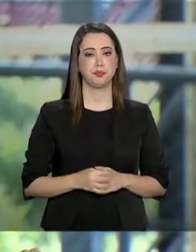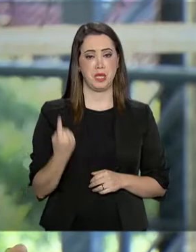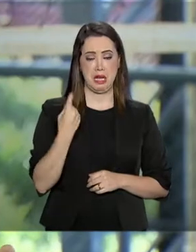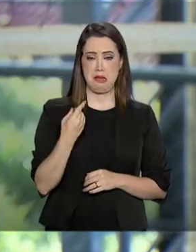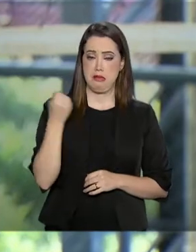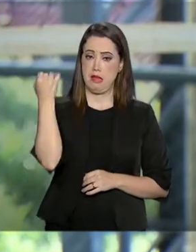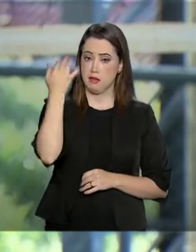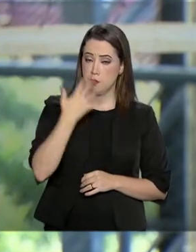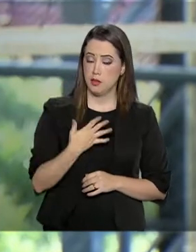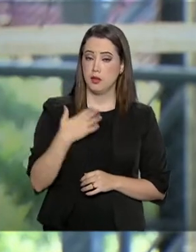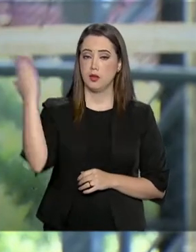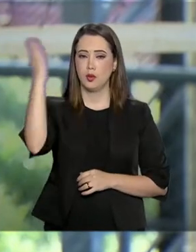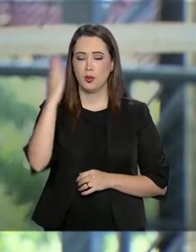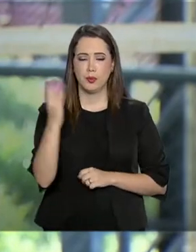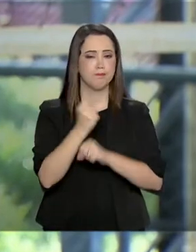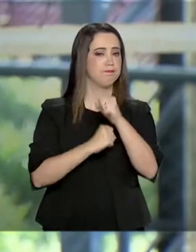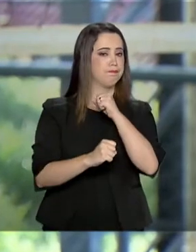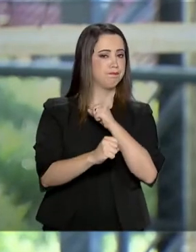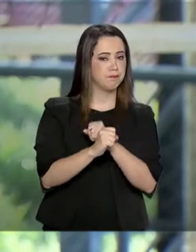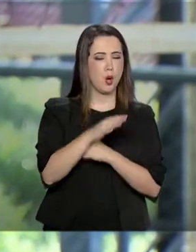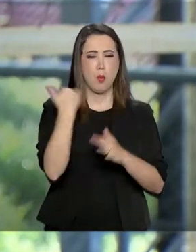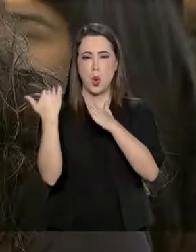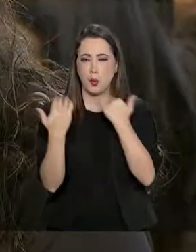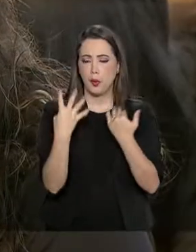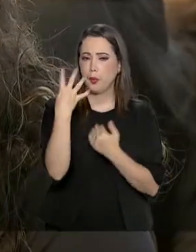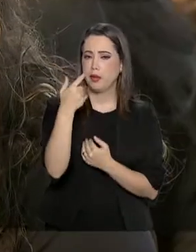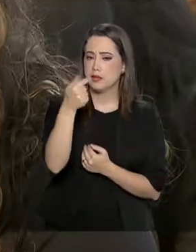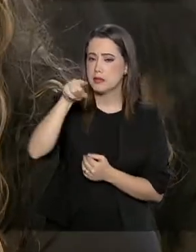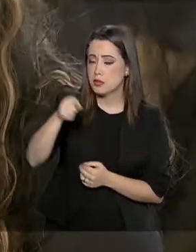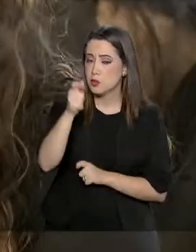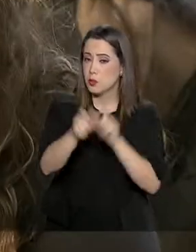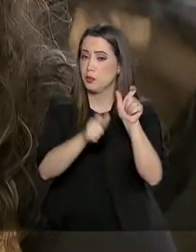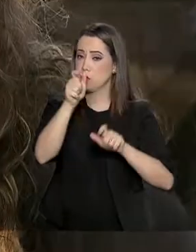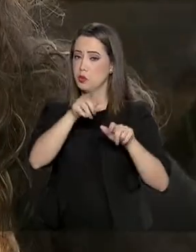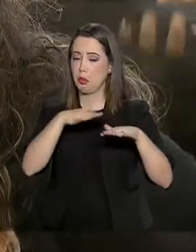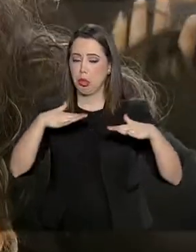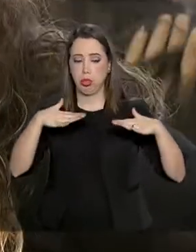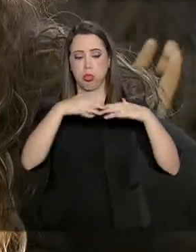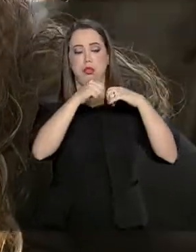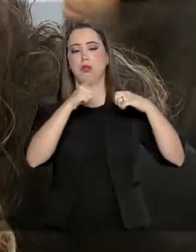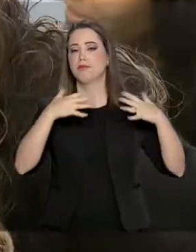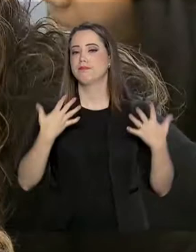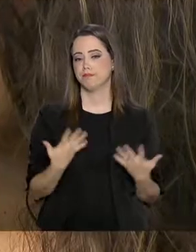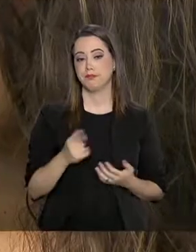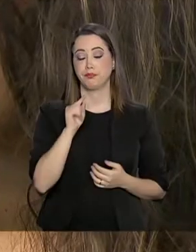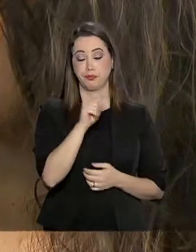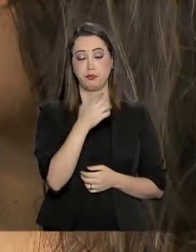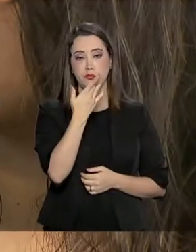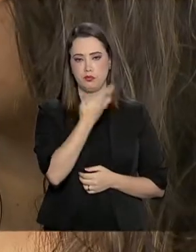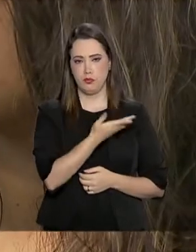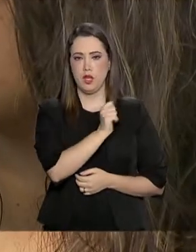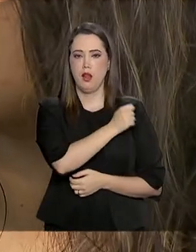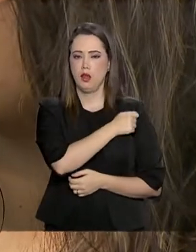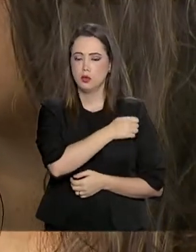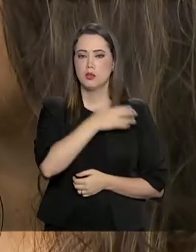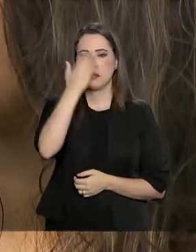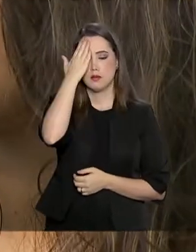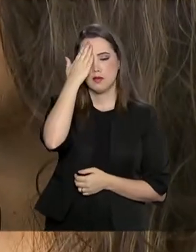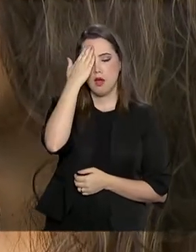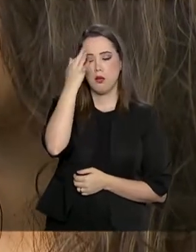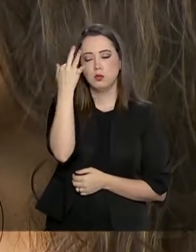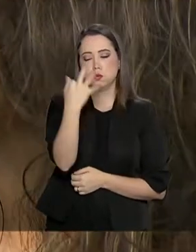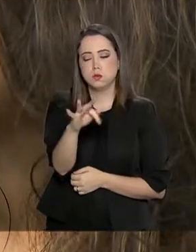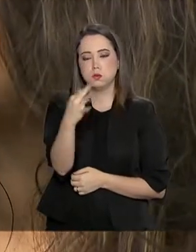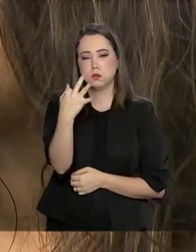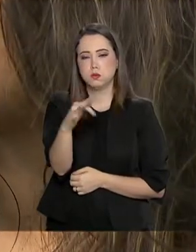morreram 47 mil pessoas no trânsito. A estudante Júlia, de 17 anos, sabe a dor de perder